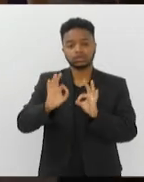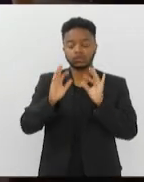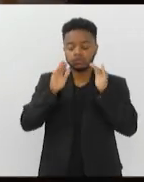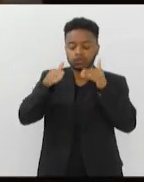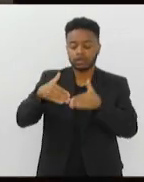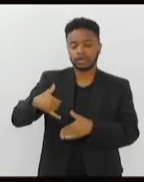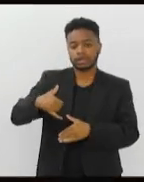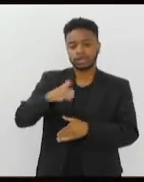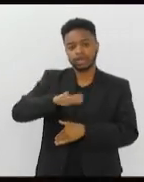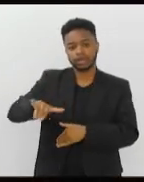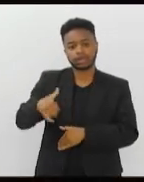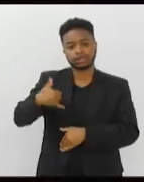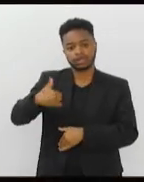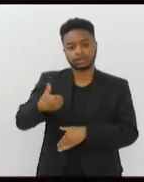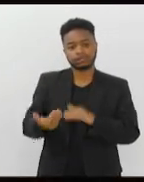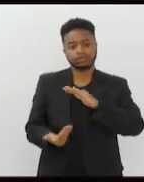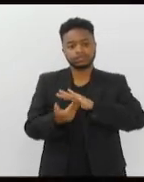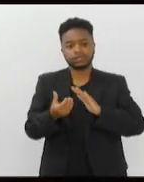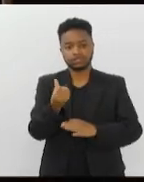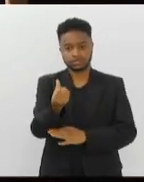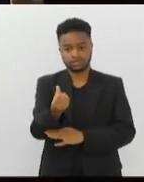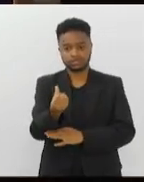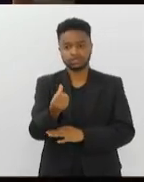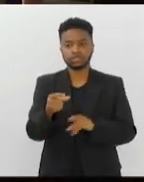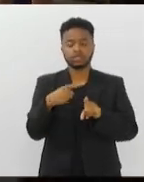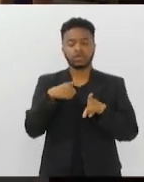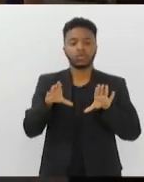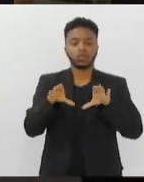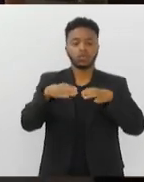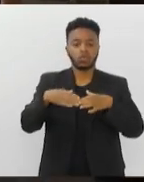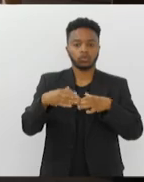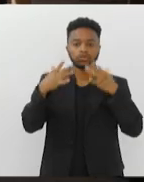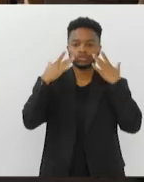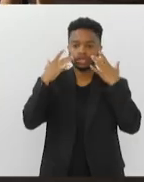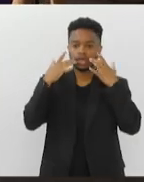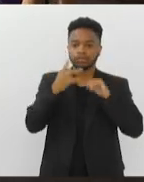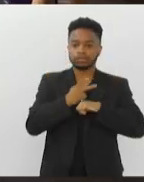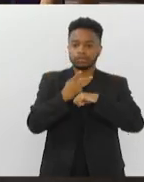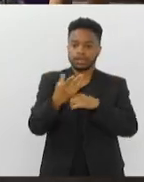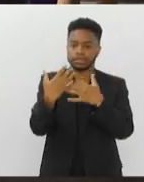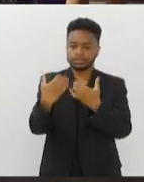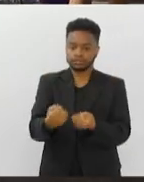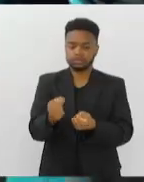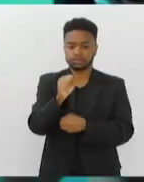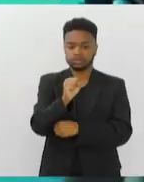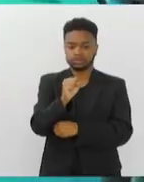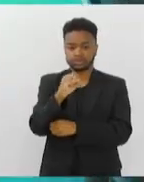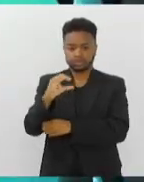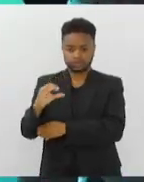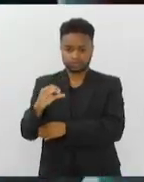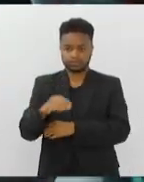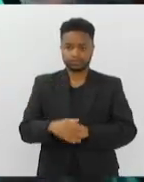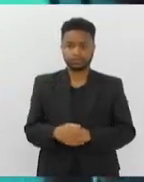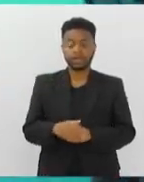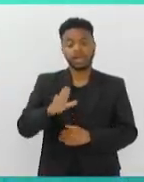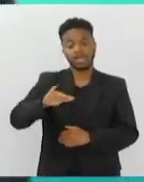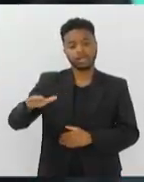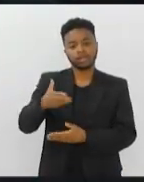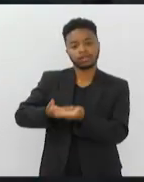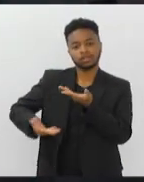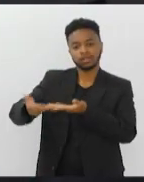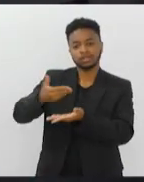coletivo Éramos Círculo de Arte, grupo teatral premiado de Santa Catarina, no sul do Brasil. As crianças interagem